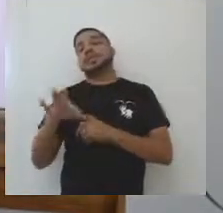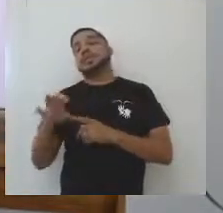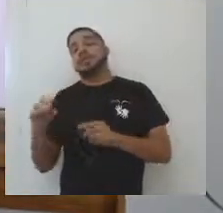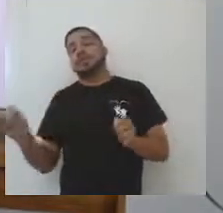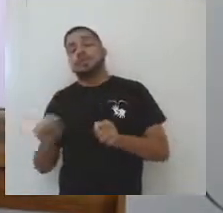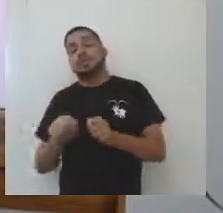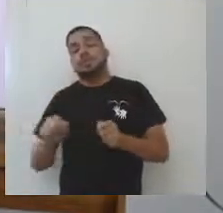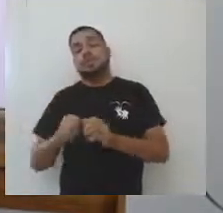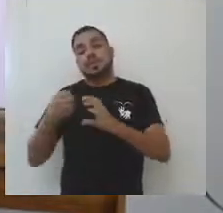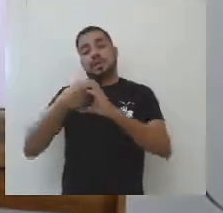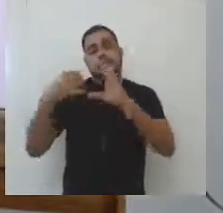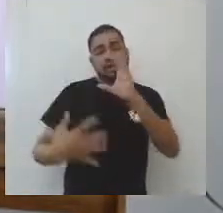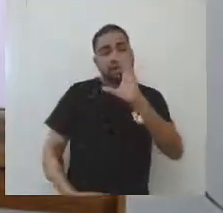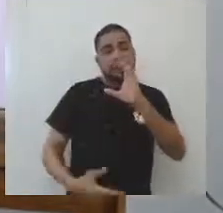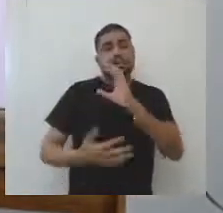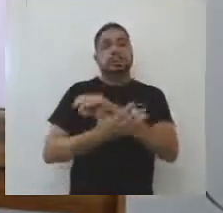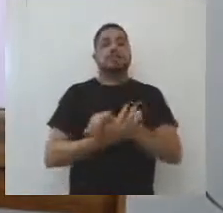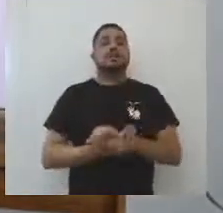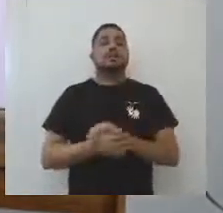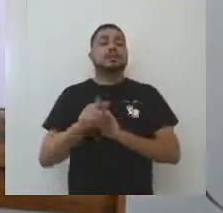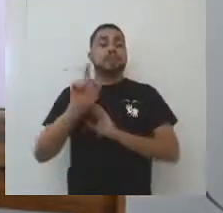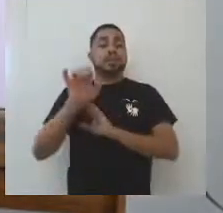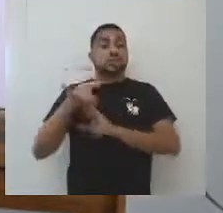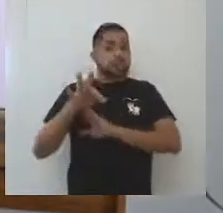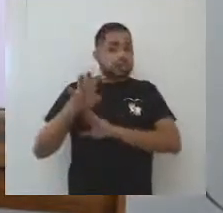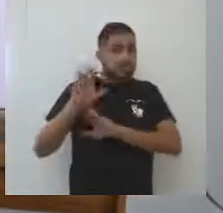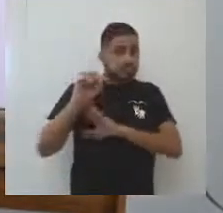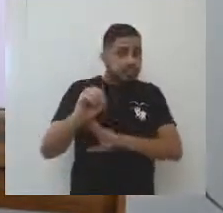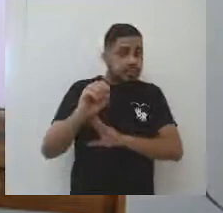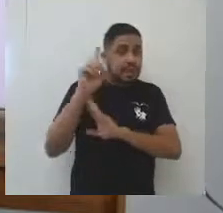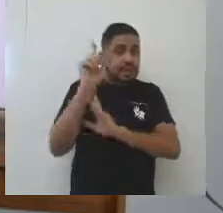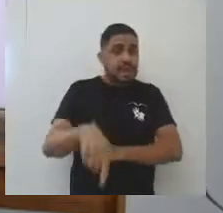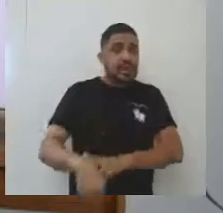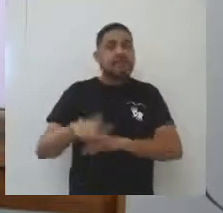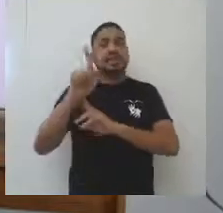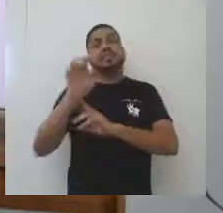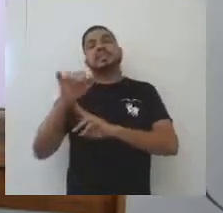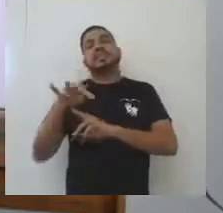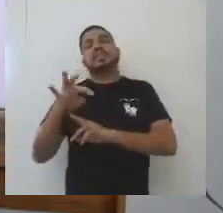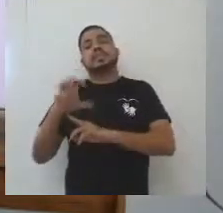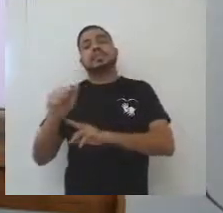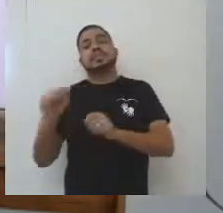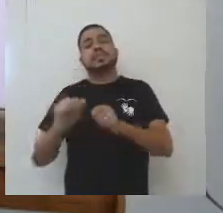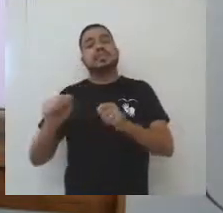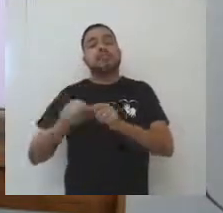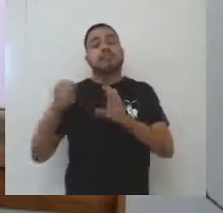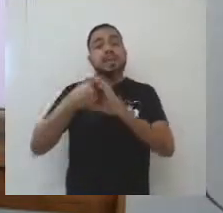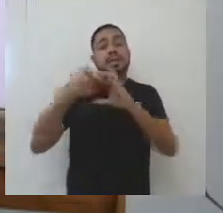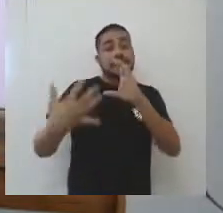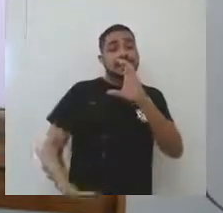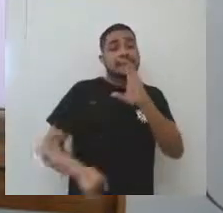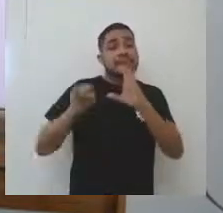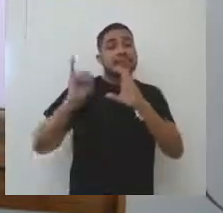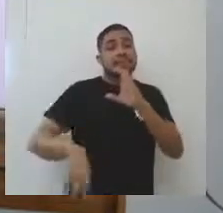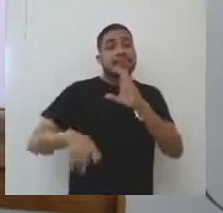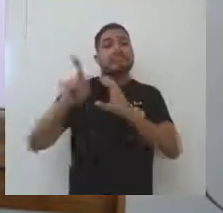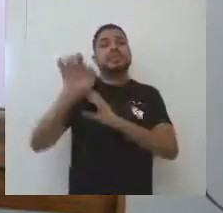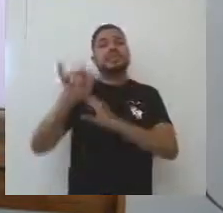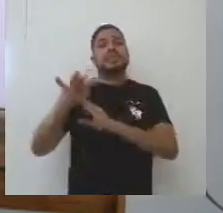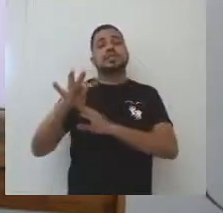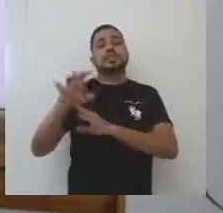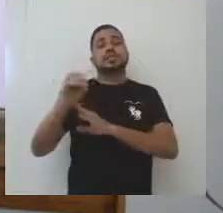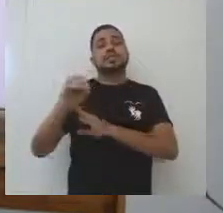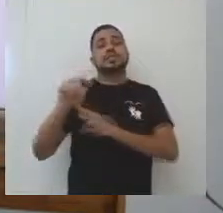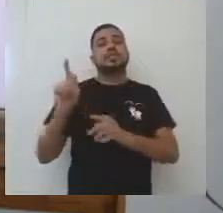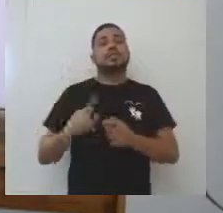uma característica. Vê, genótipo é a genética que forma uma característica. Se o genótipo é a genética que